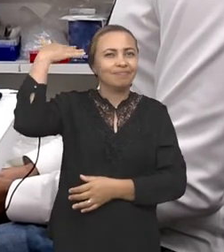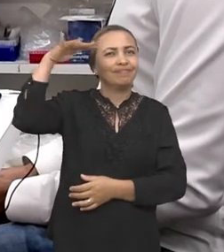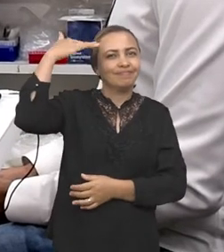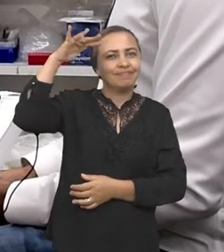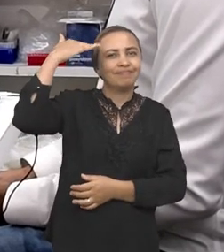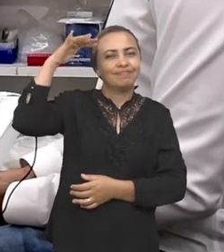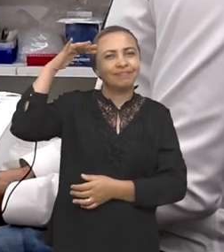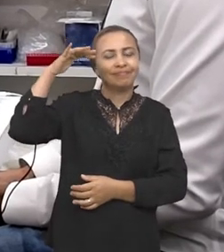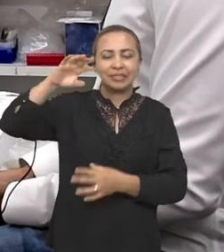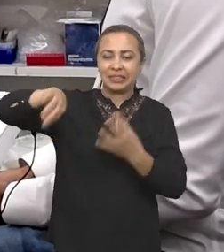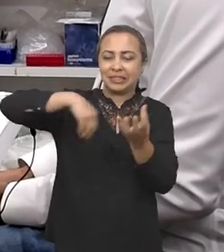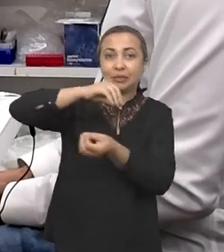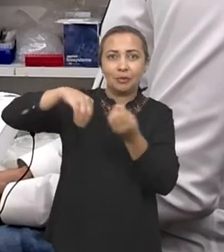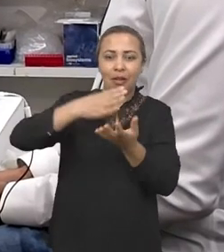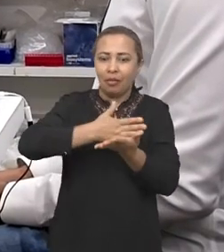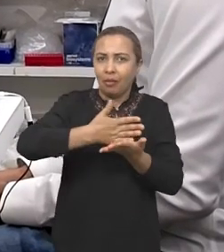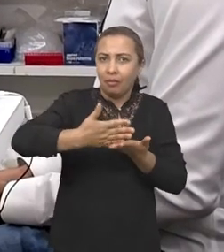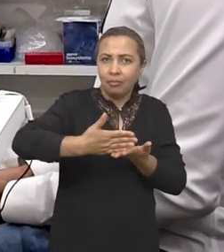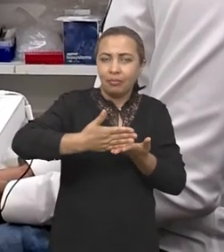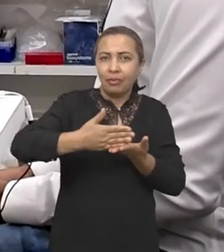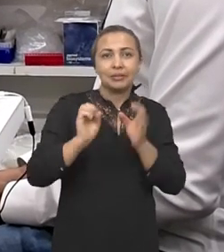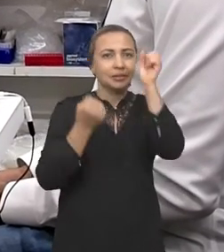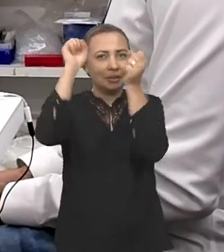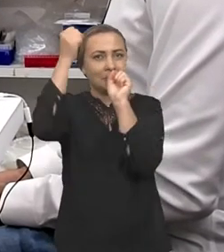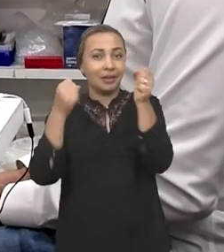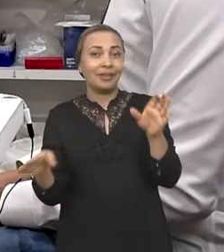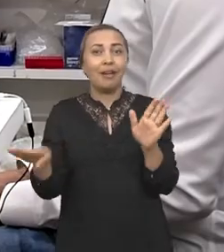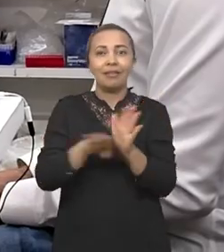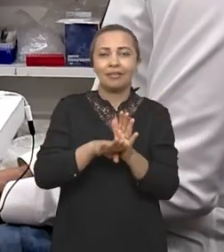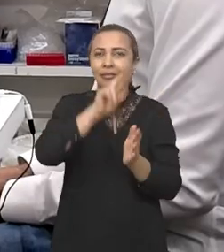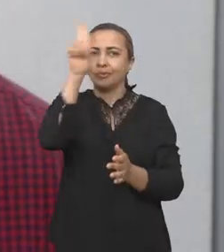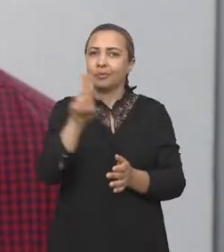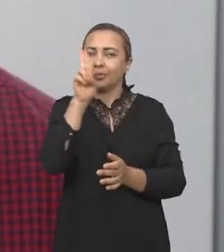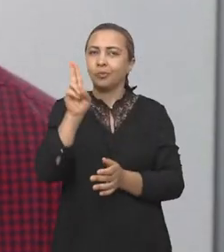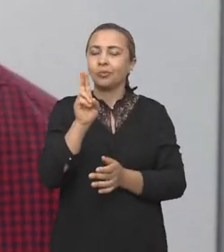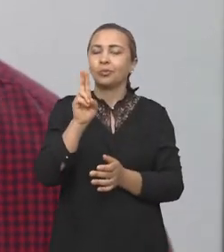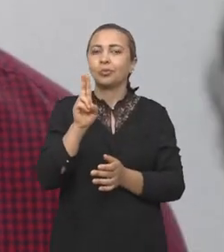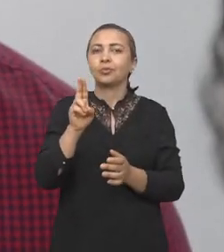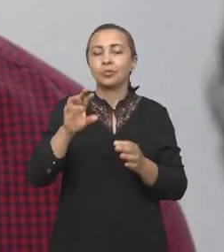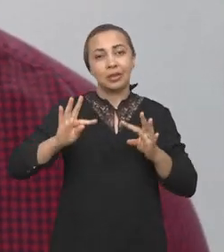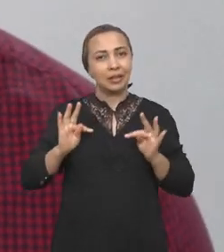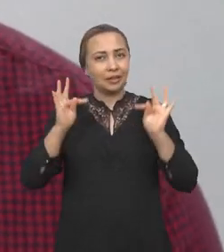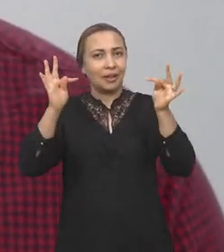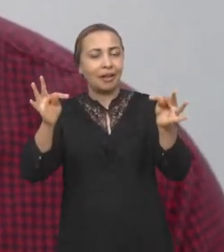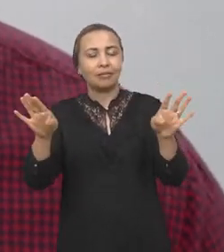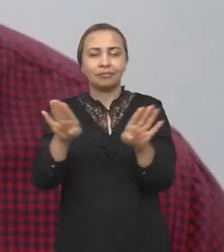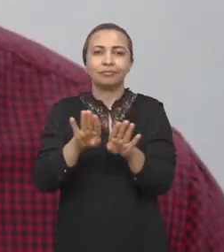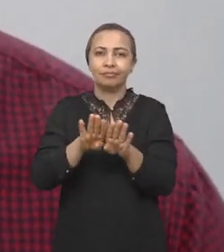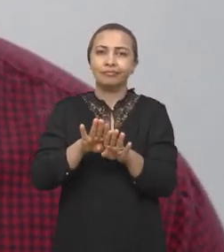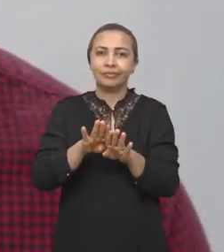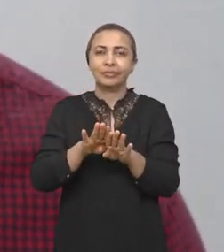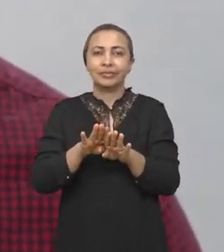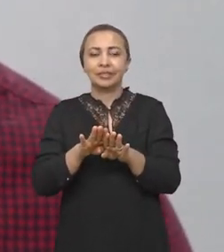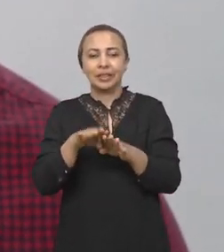é muito alto, que está envolvido desde a compra da máquina até a compra dos insumos. Também tem a questão da técnica,